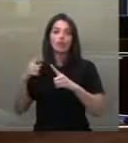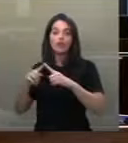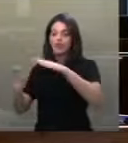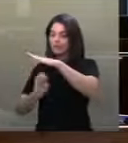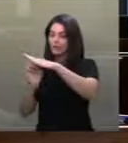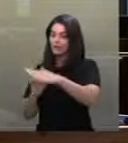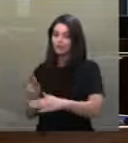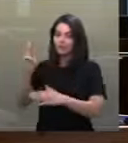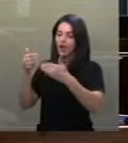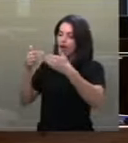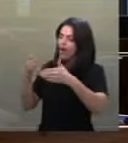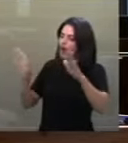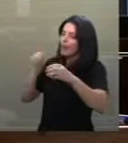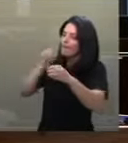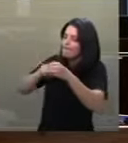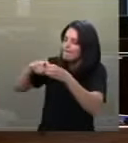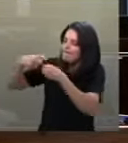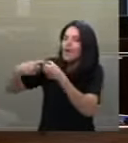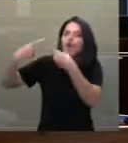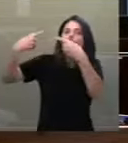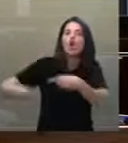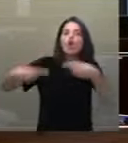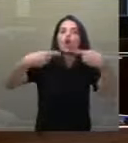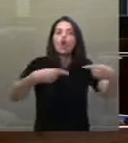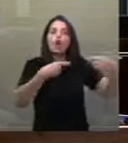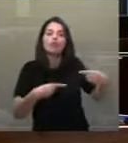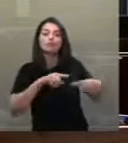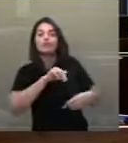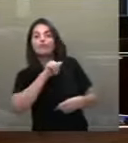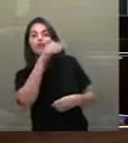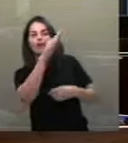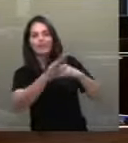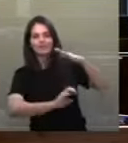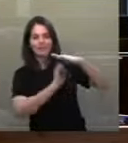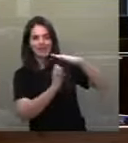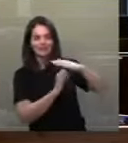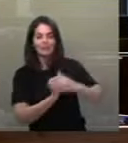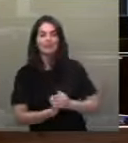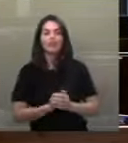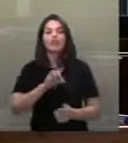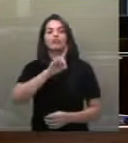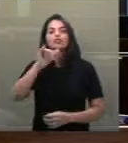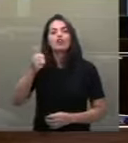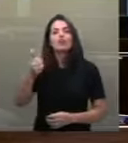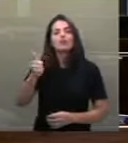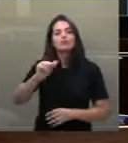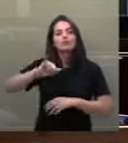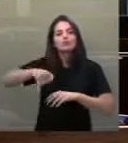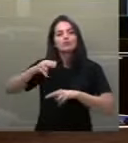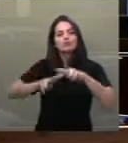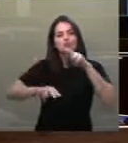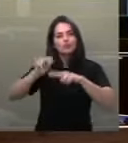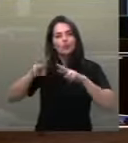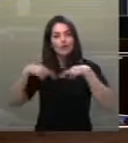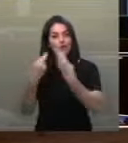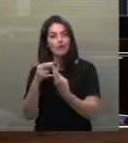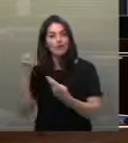concorrência. Tanto que, em audiência pública realizada na Câmara dos Deputados, no dia 11 de junho de 2019,